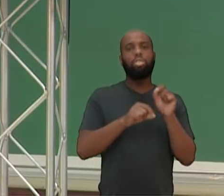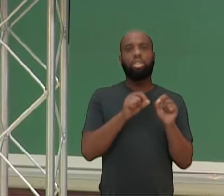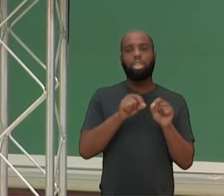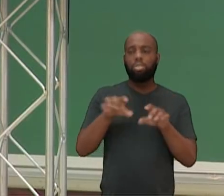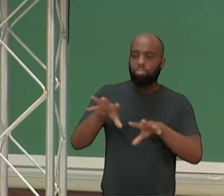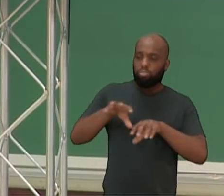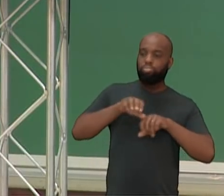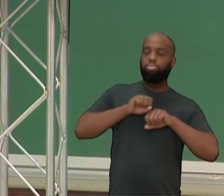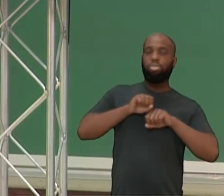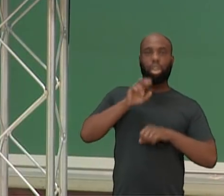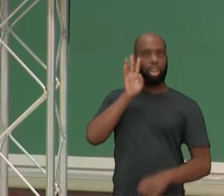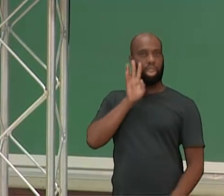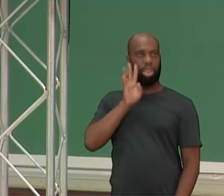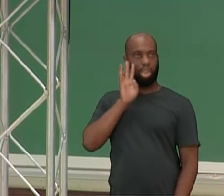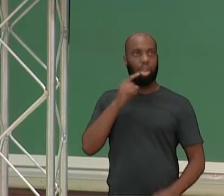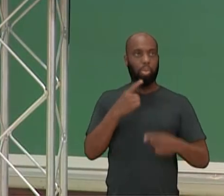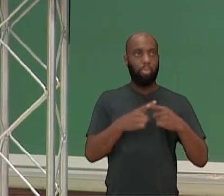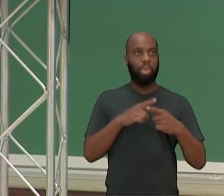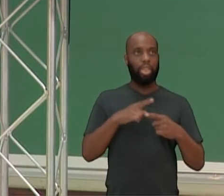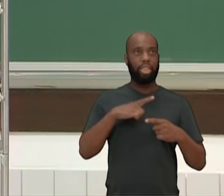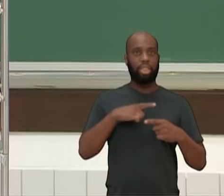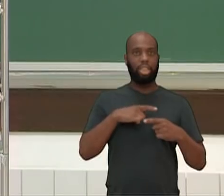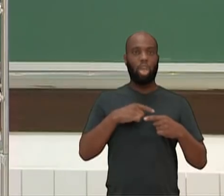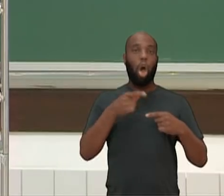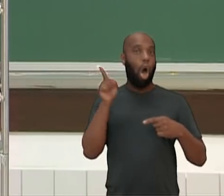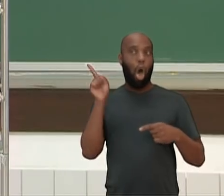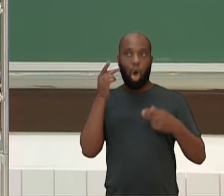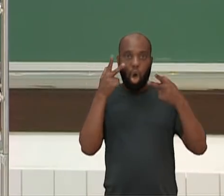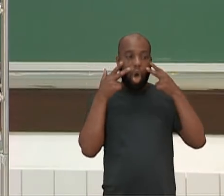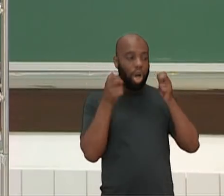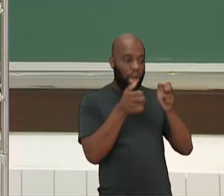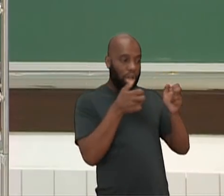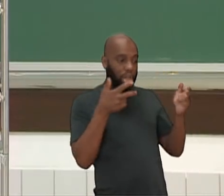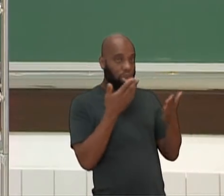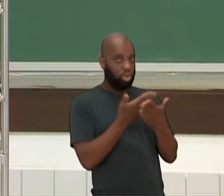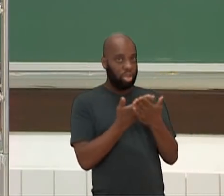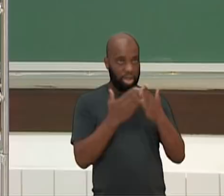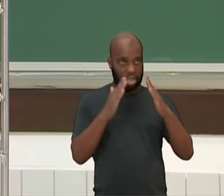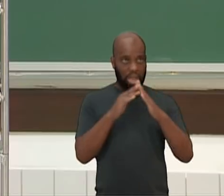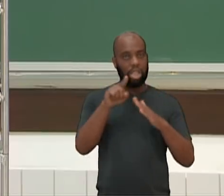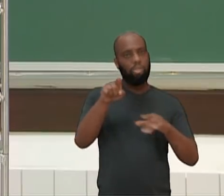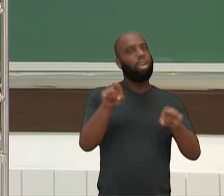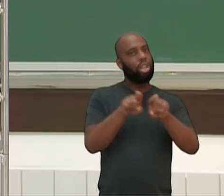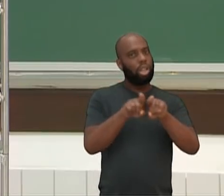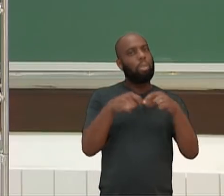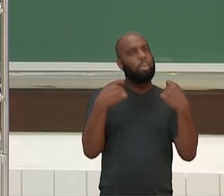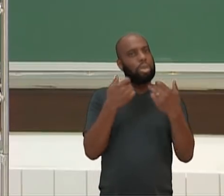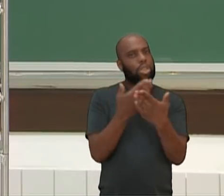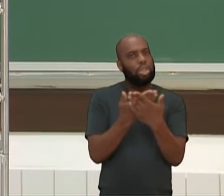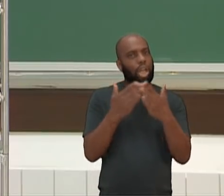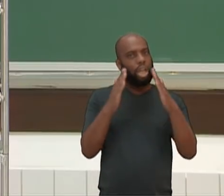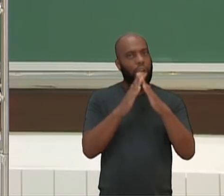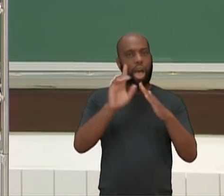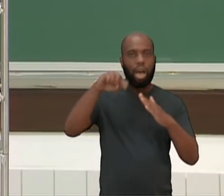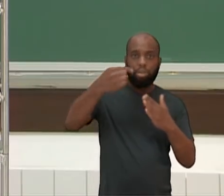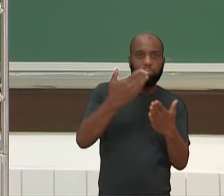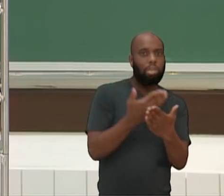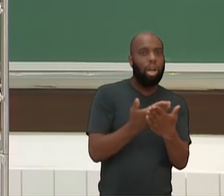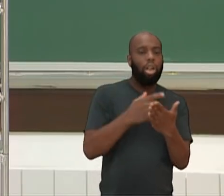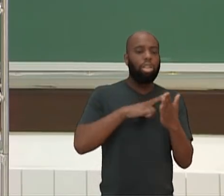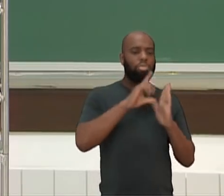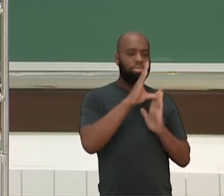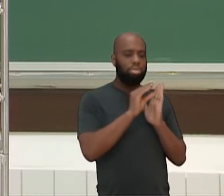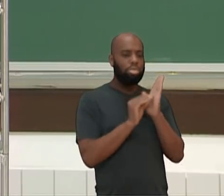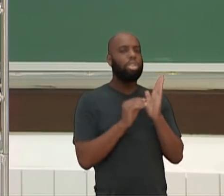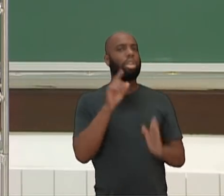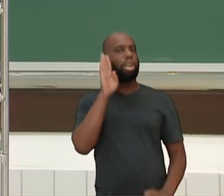né? Como o índio está estudando, espero que vocês estejam estudando em casa também, ok? Então, na próxima aula a gente vem com um conteúdo aí muito